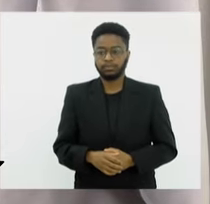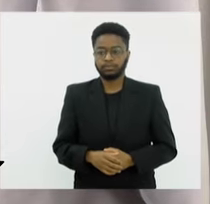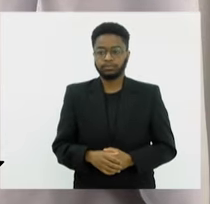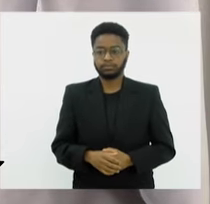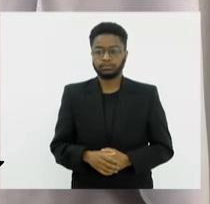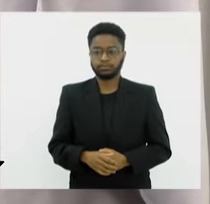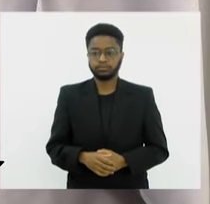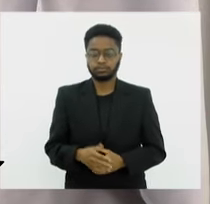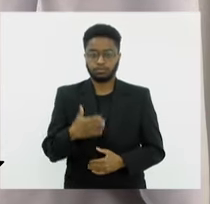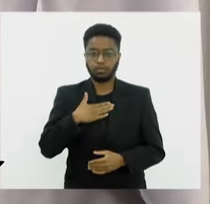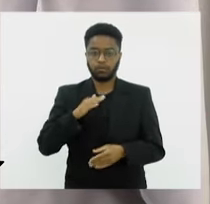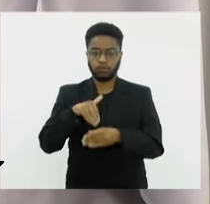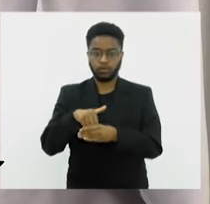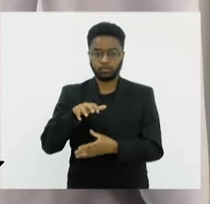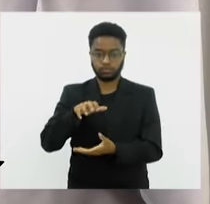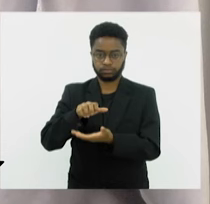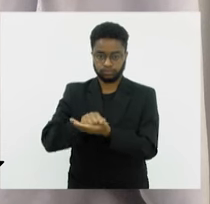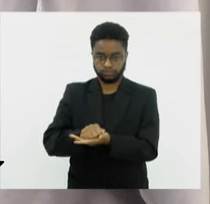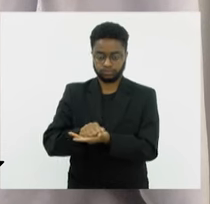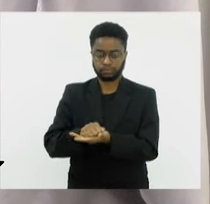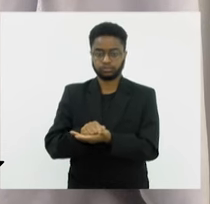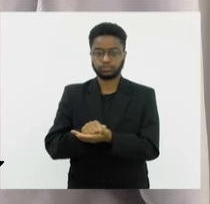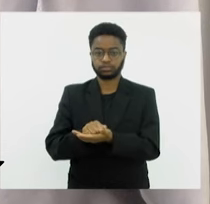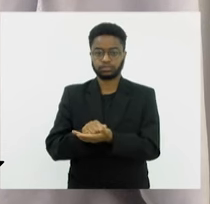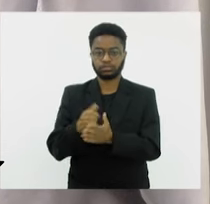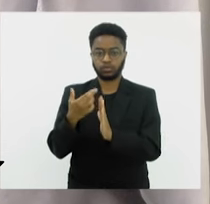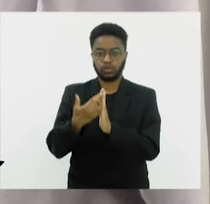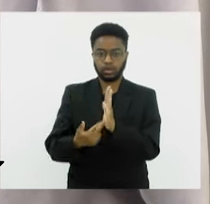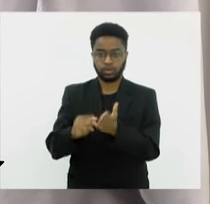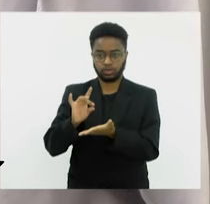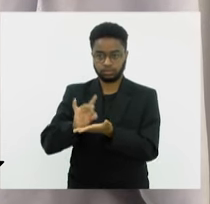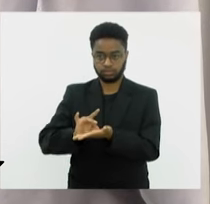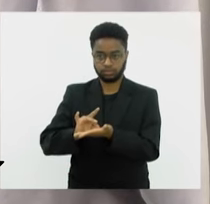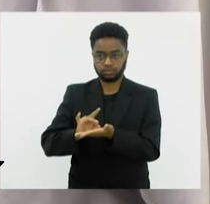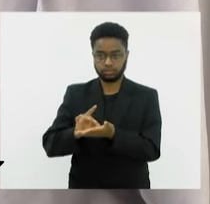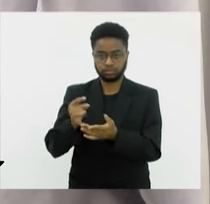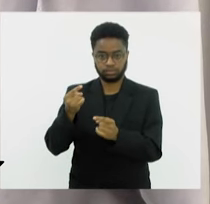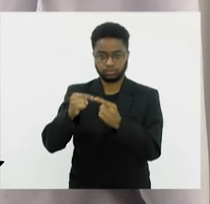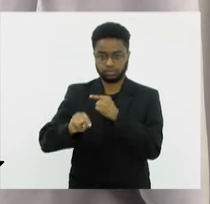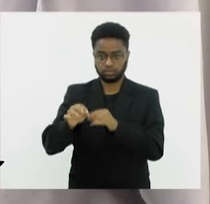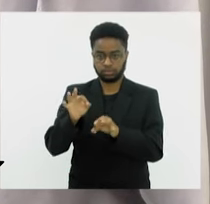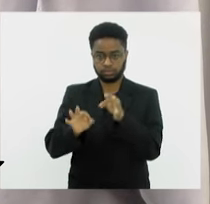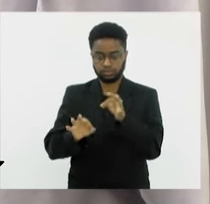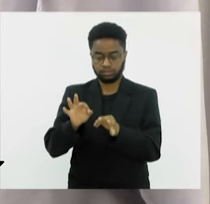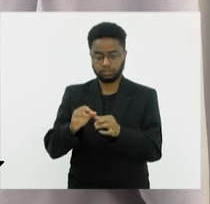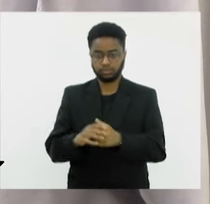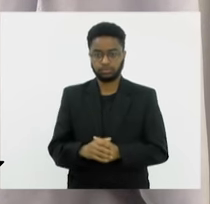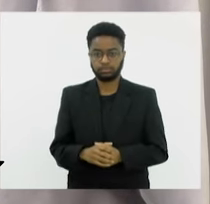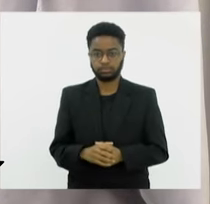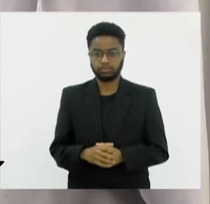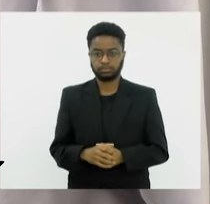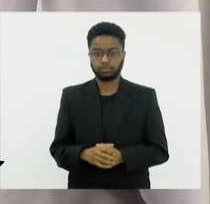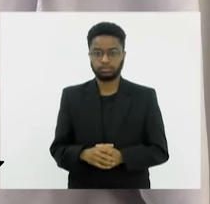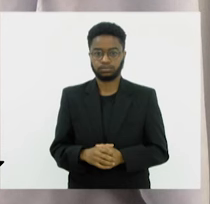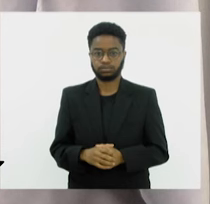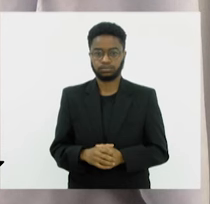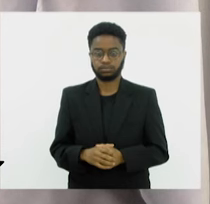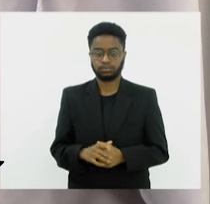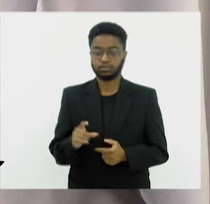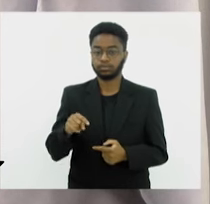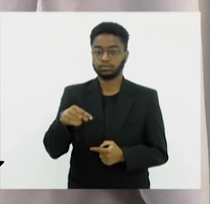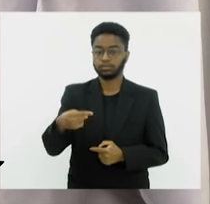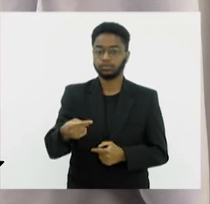Meu voto já computado pelo relatório original, pela injuridicidade. Na